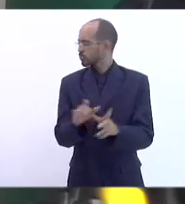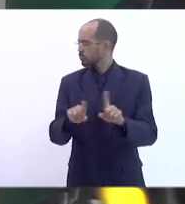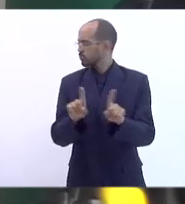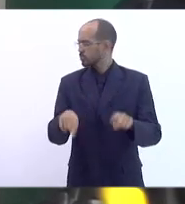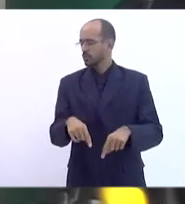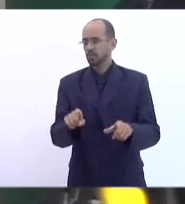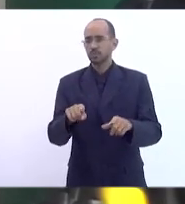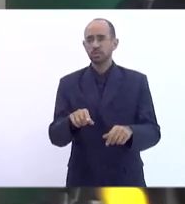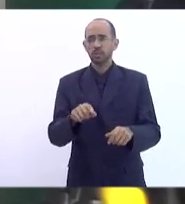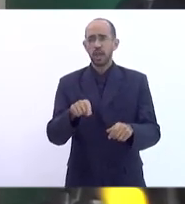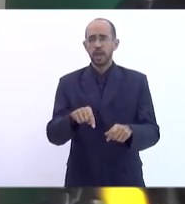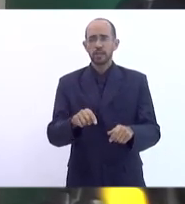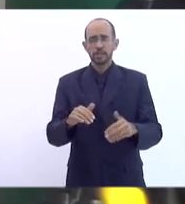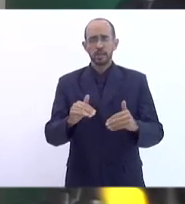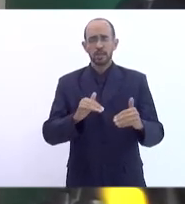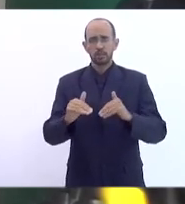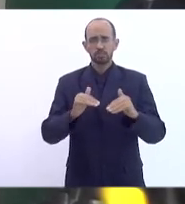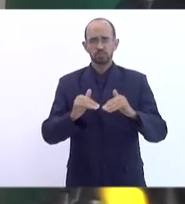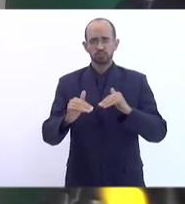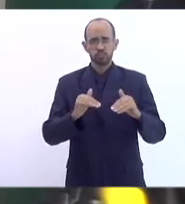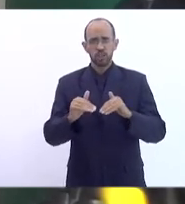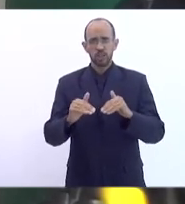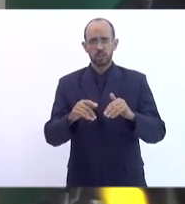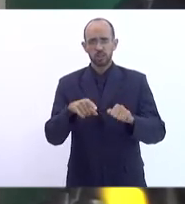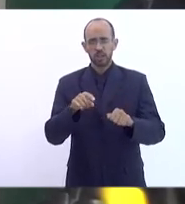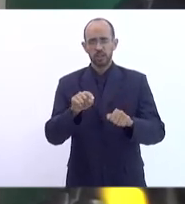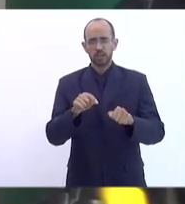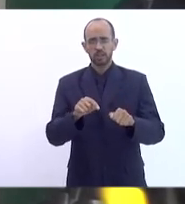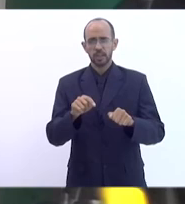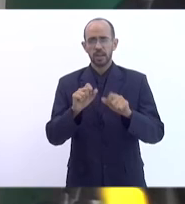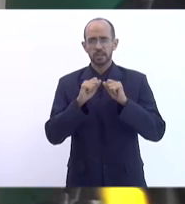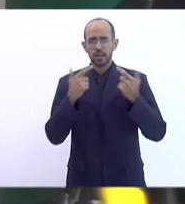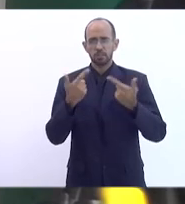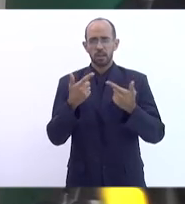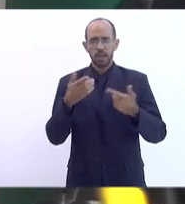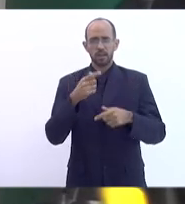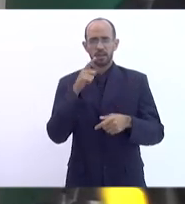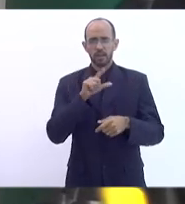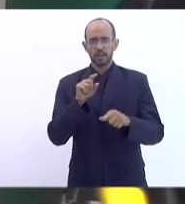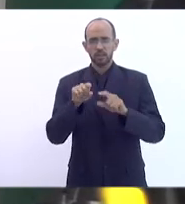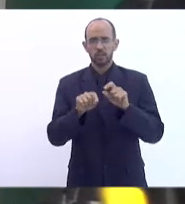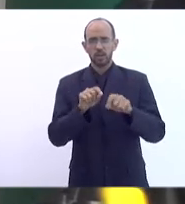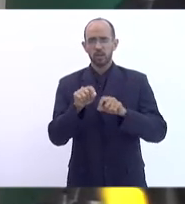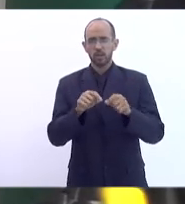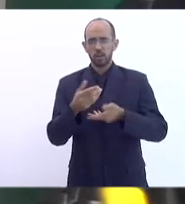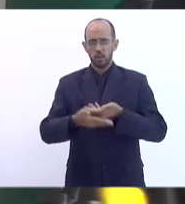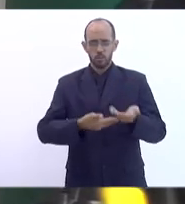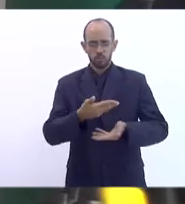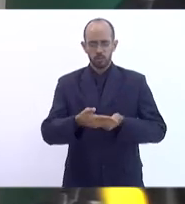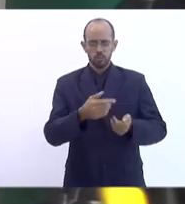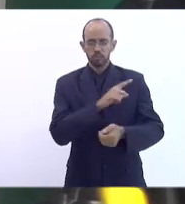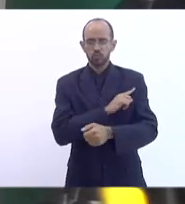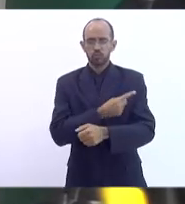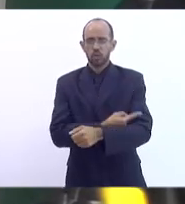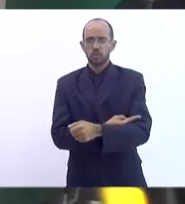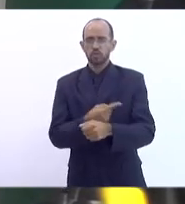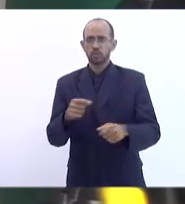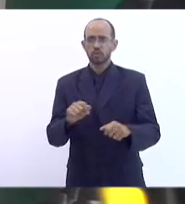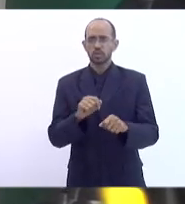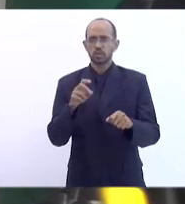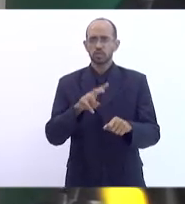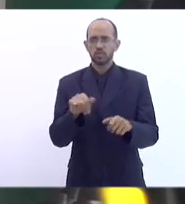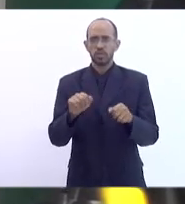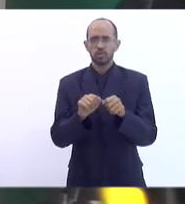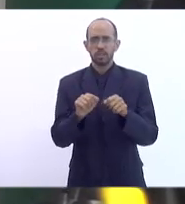dinamismo que Assembleia tá ganhando é fruto do teu trabalho aí acho que uma comunhão de esforços se a gente vai extrair aqui dois documentos